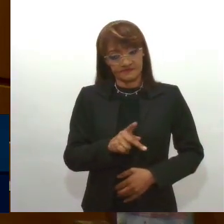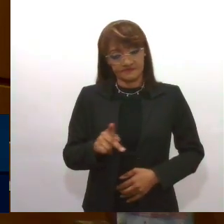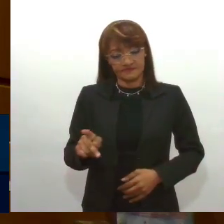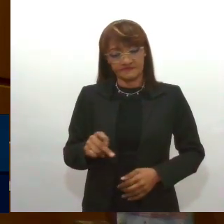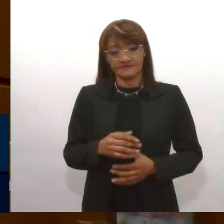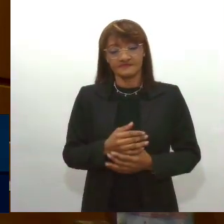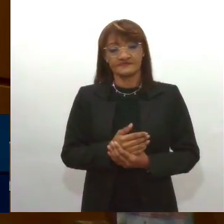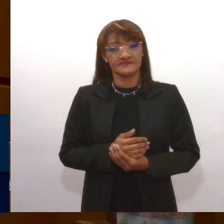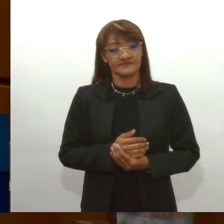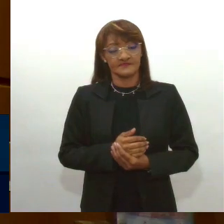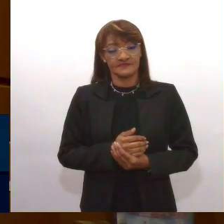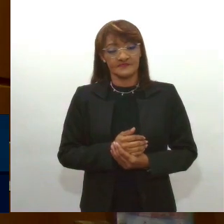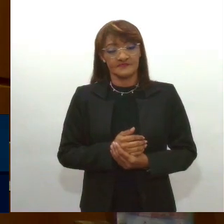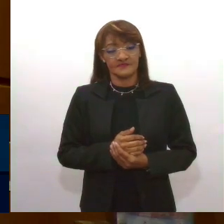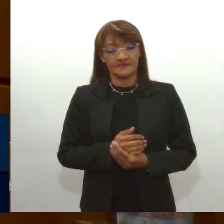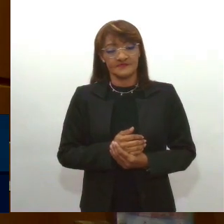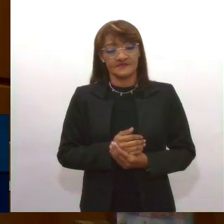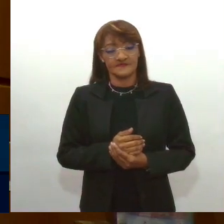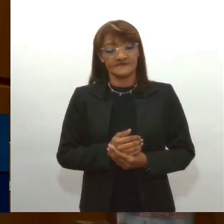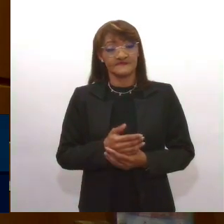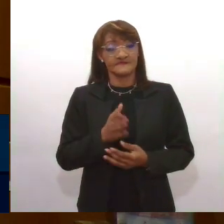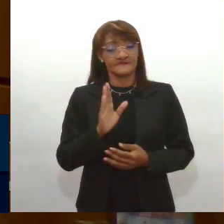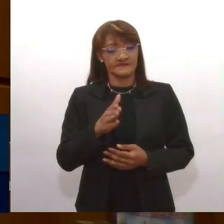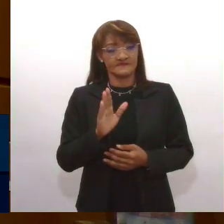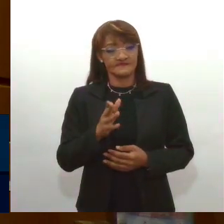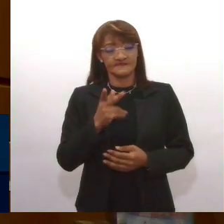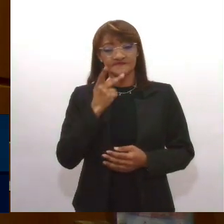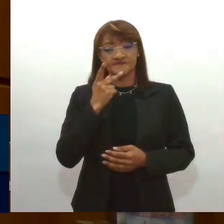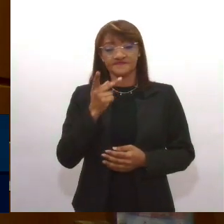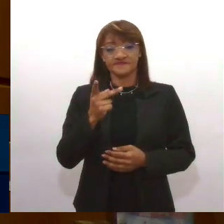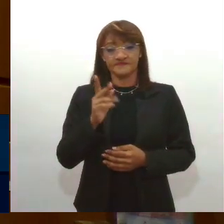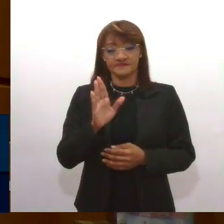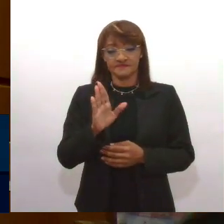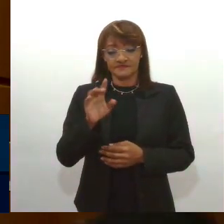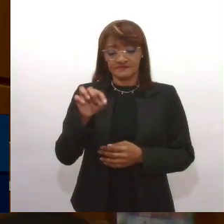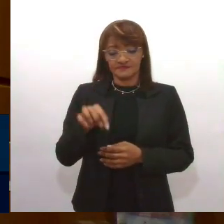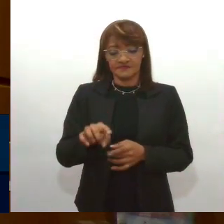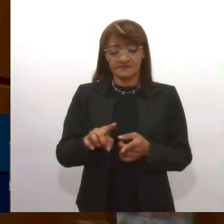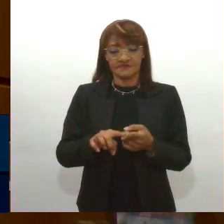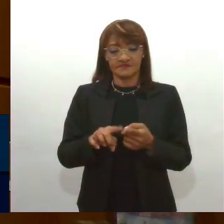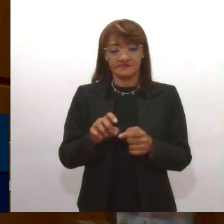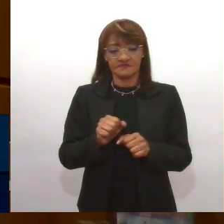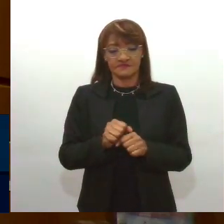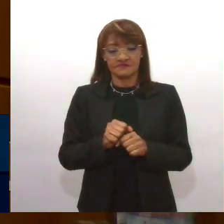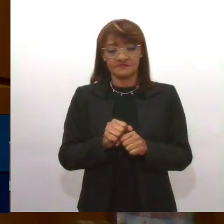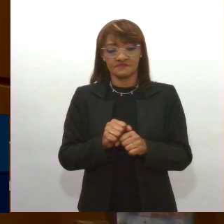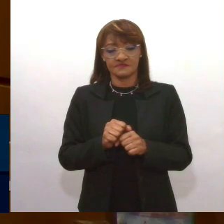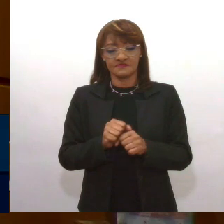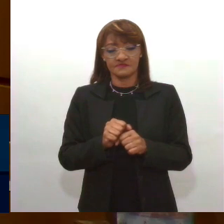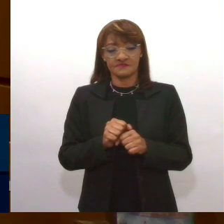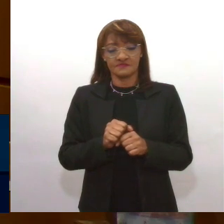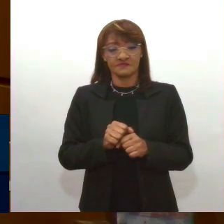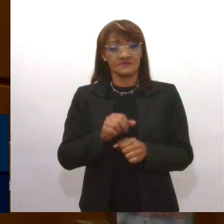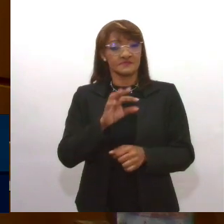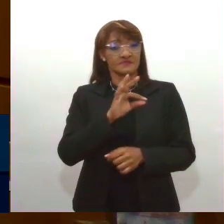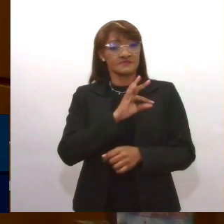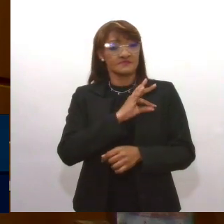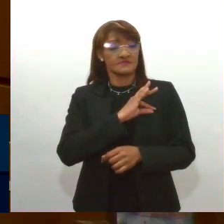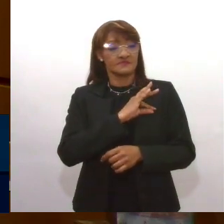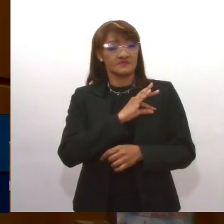deixar o trabalho da Segurança Pública do nosso estado